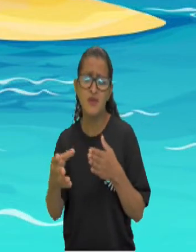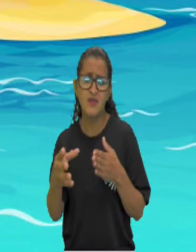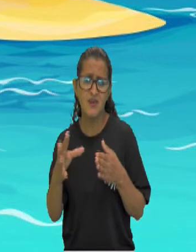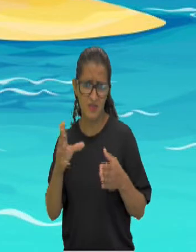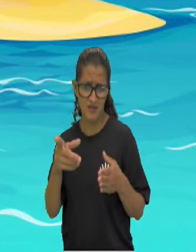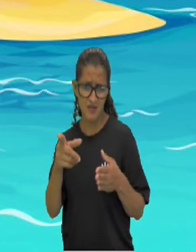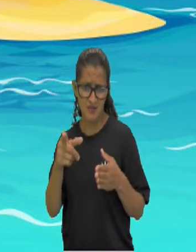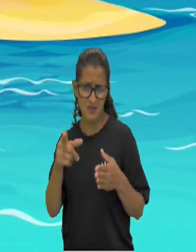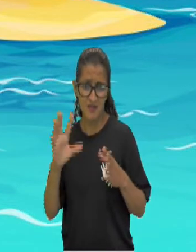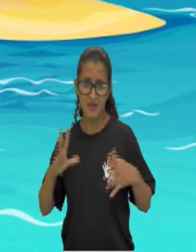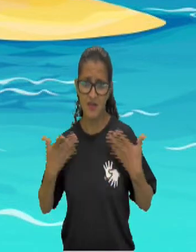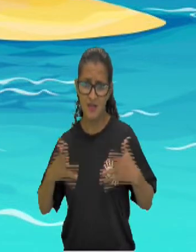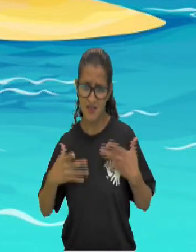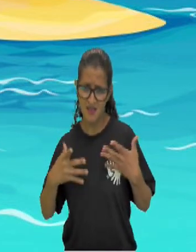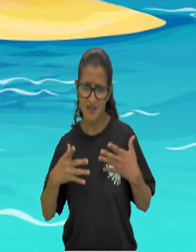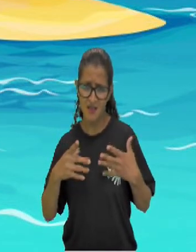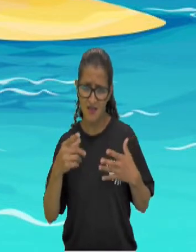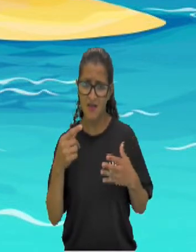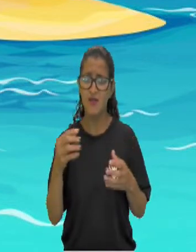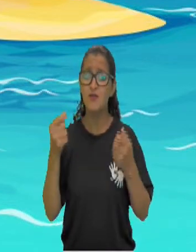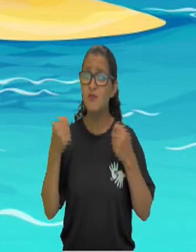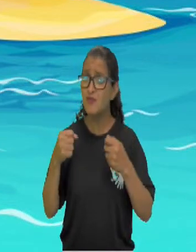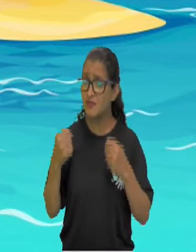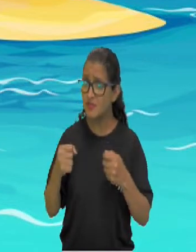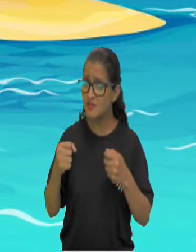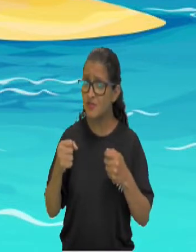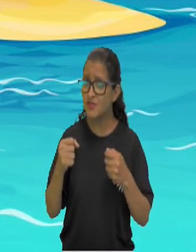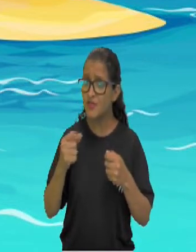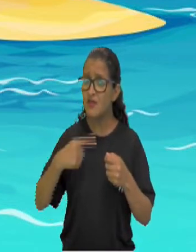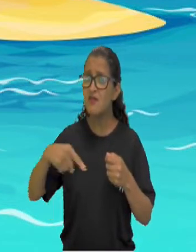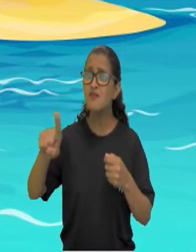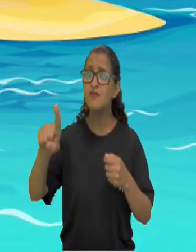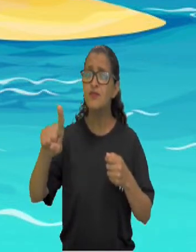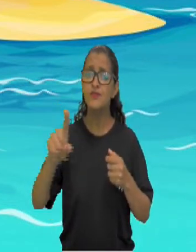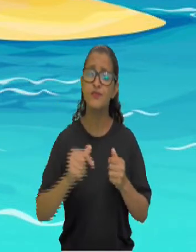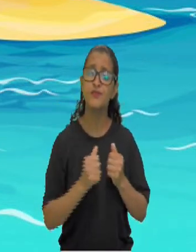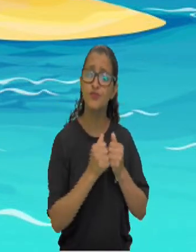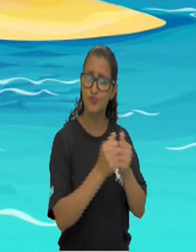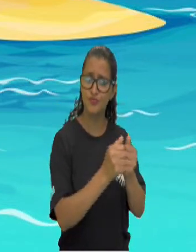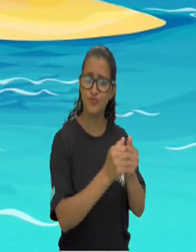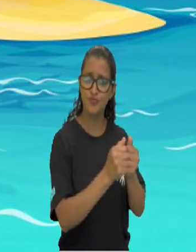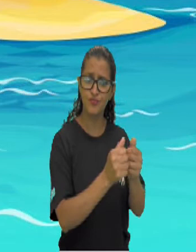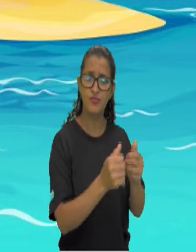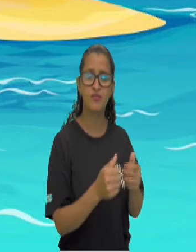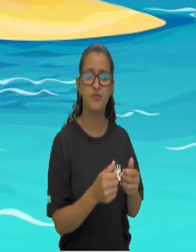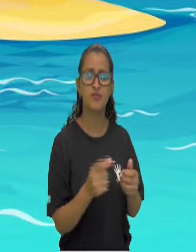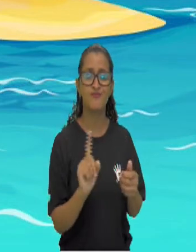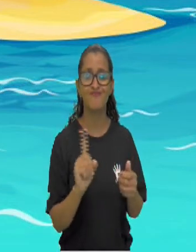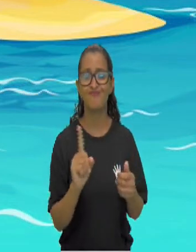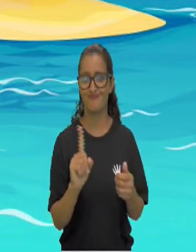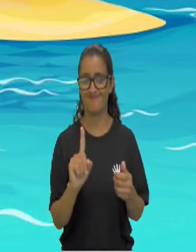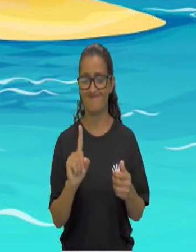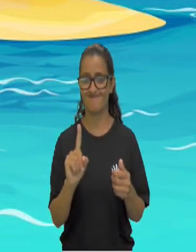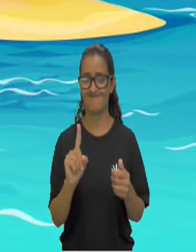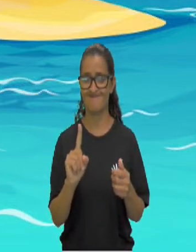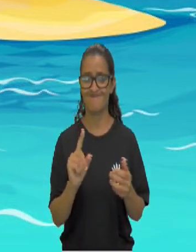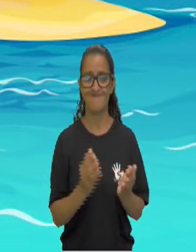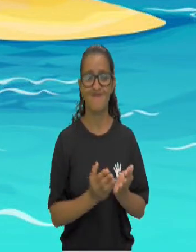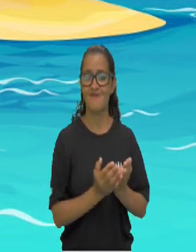ela tão alegre, tão sorridente, tão saltitante, que nem ouviu a fala do amor.